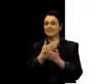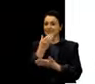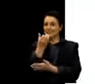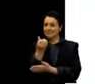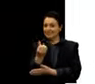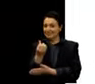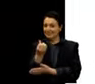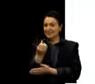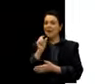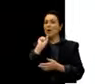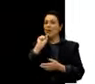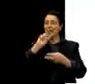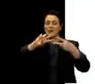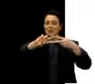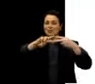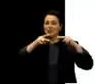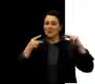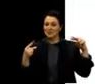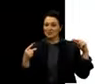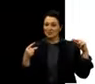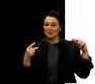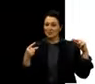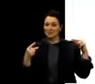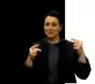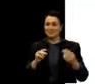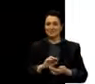sobre genética.